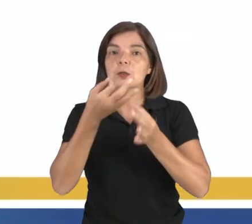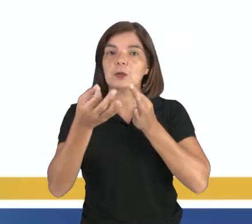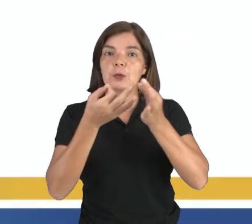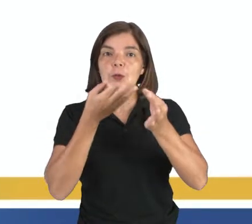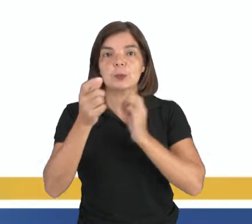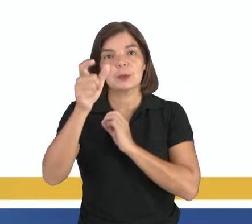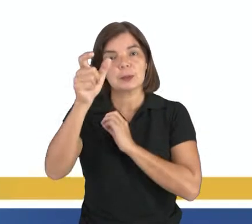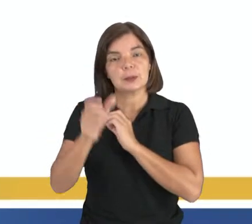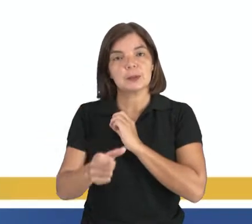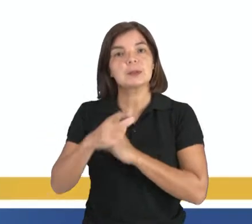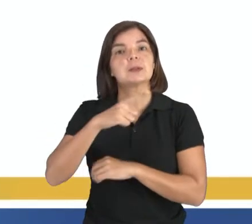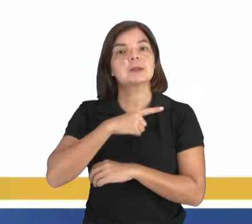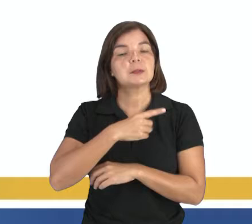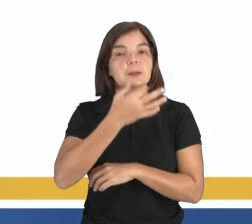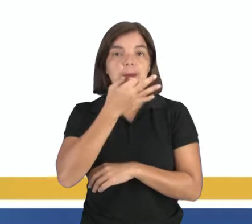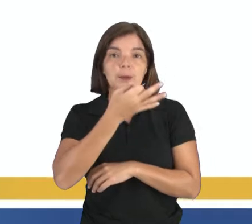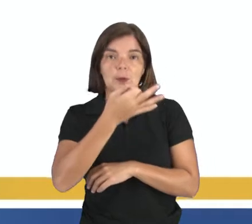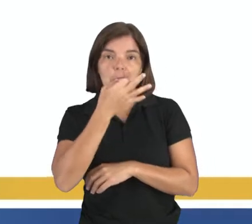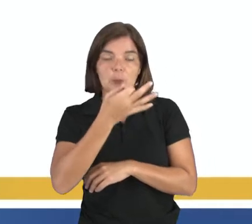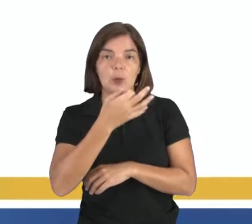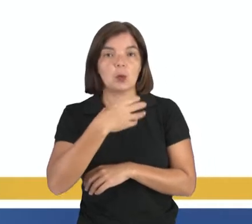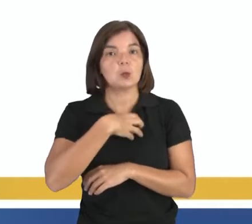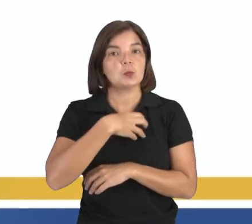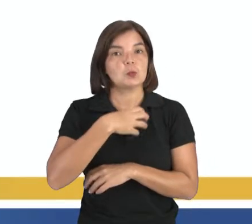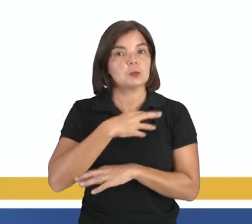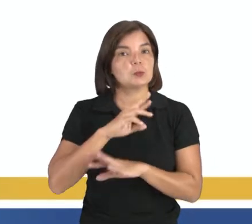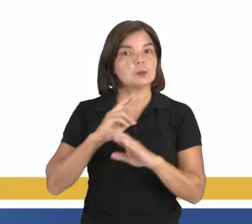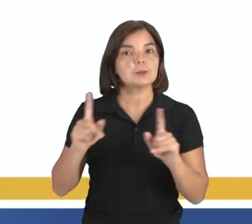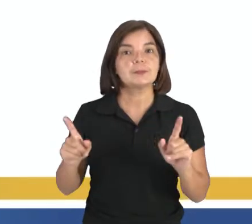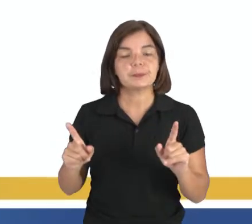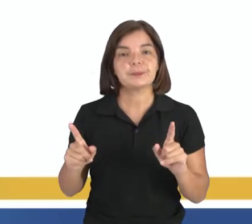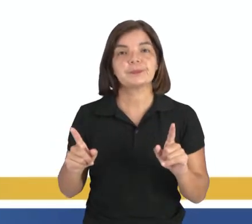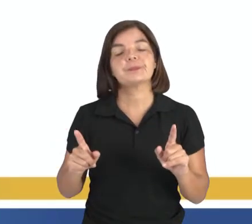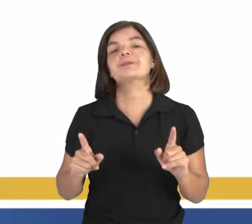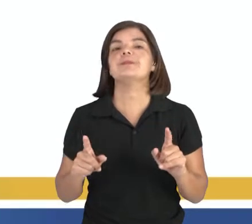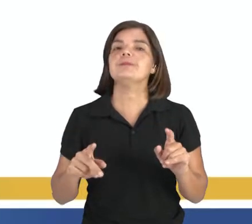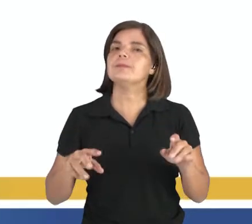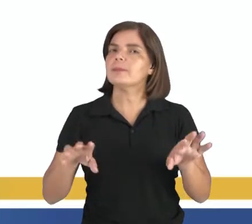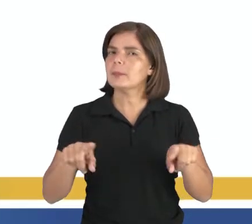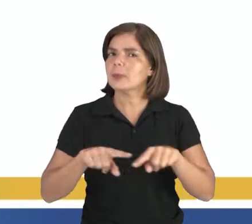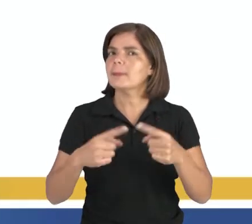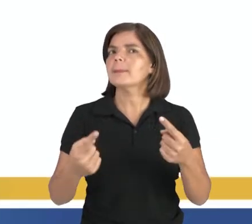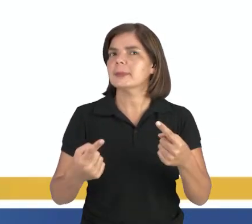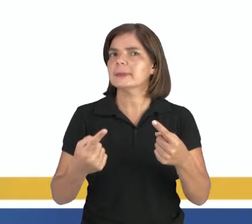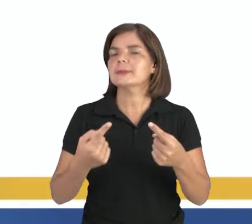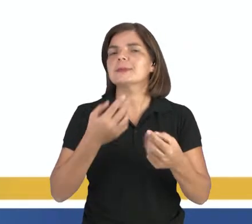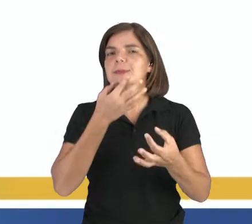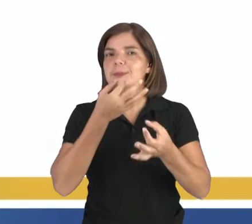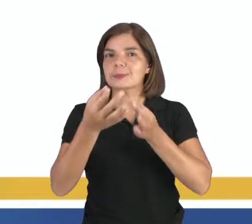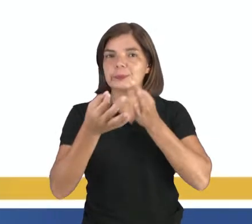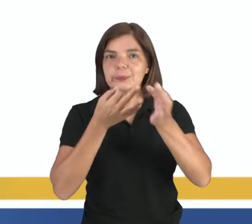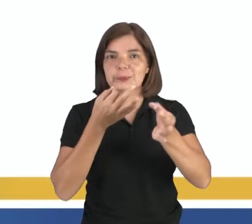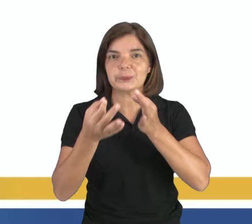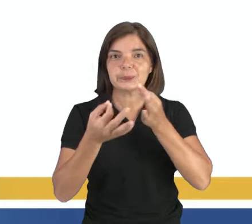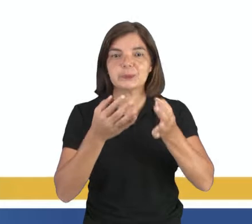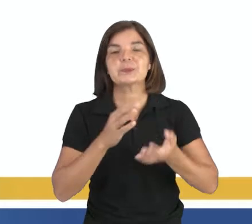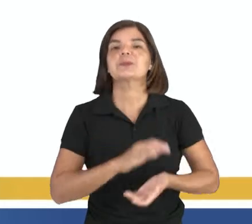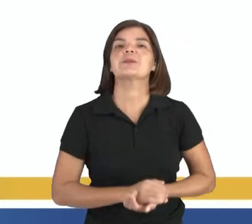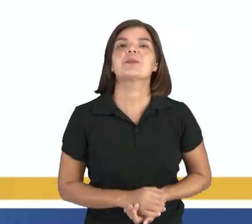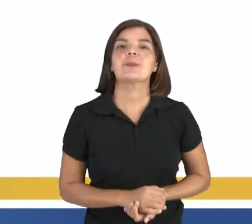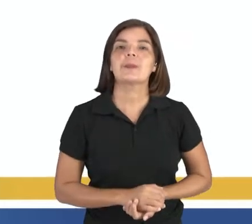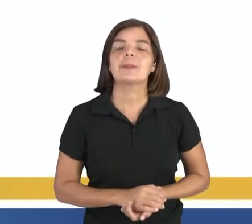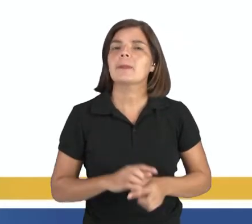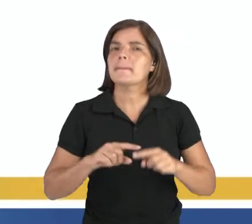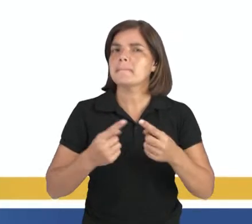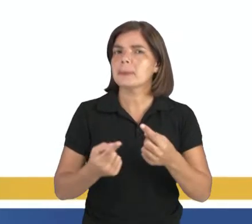que esse tenha a opinião ou o comportamento alterado. Esse seria um pouquinho sobre argumentação.